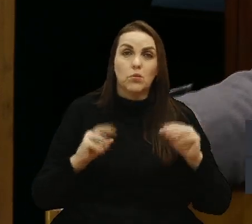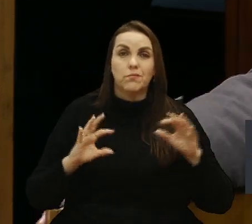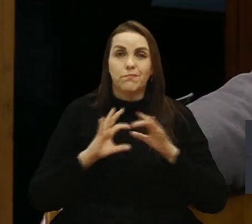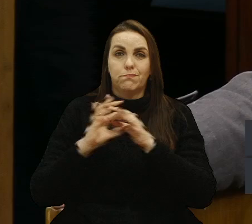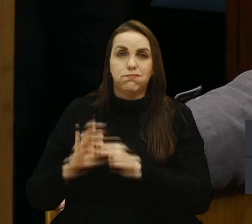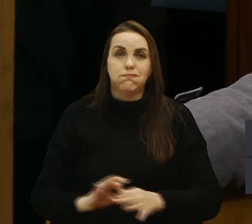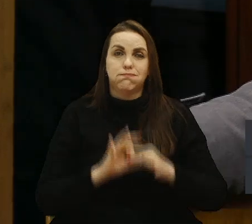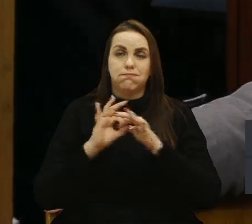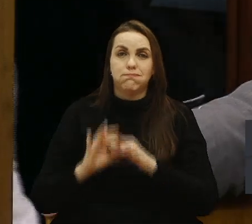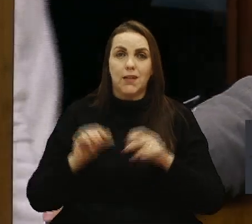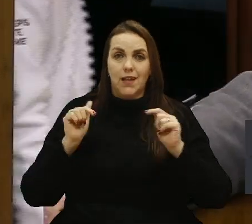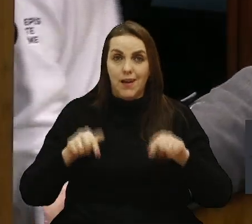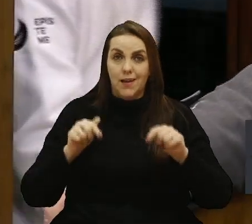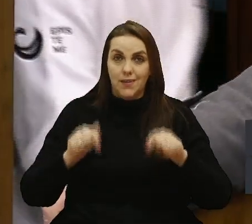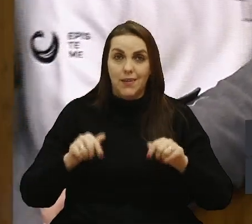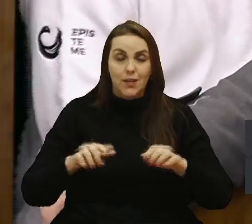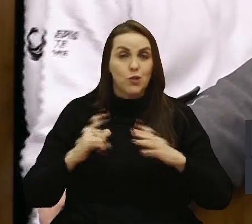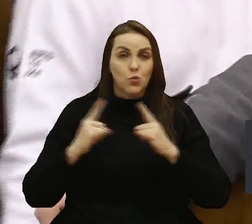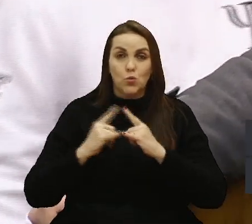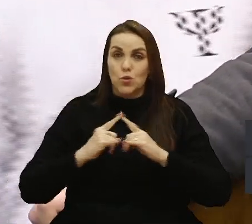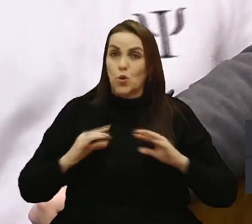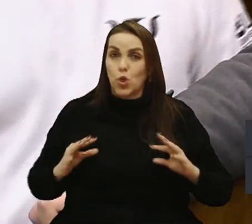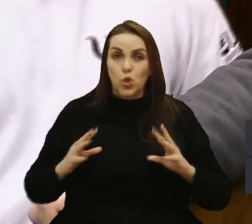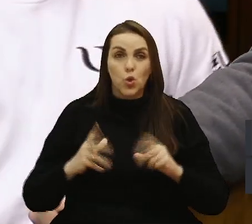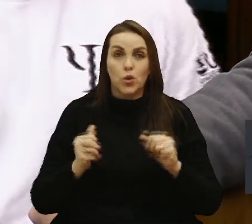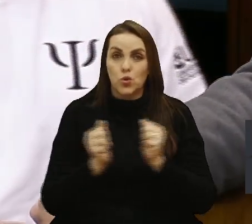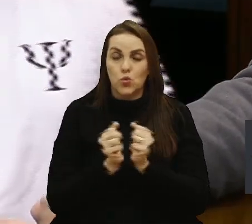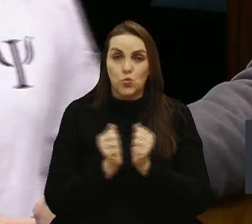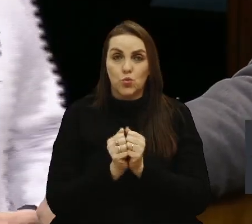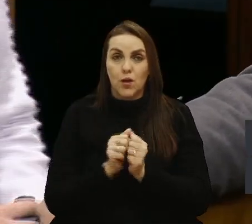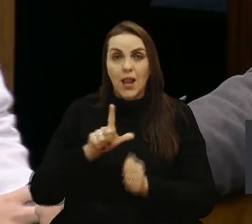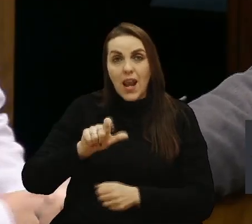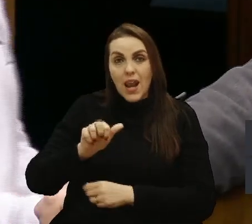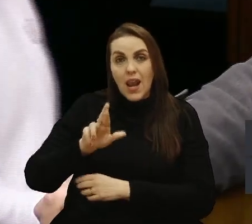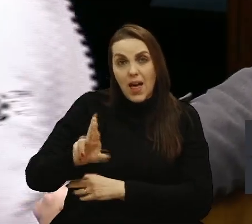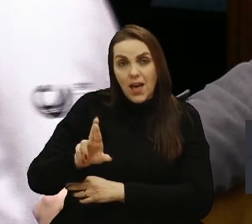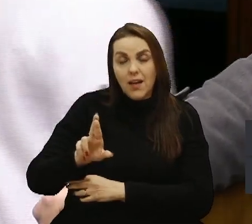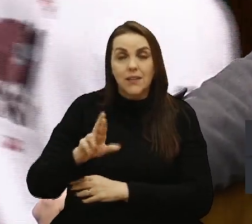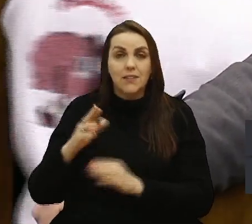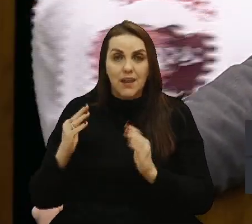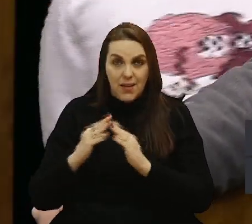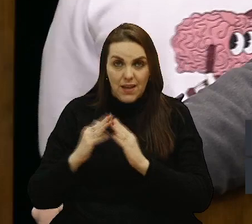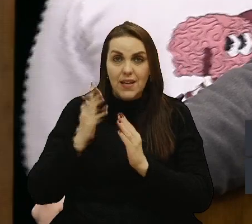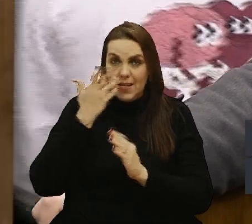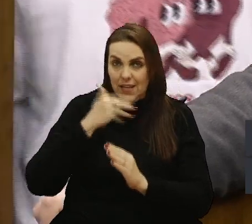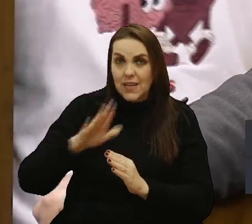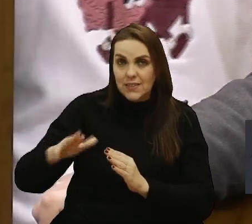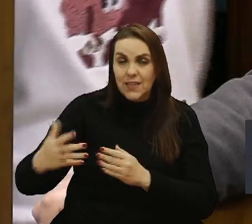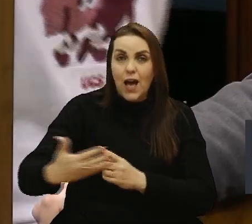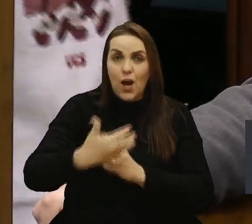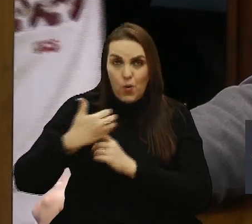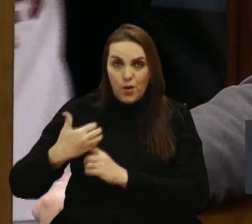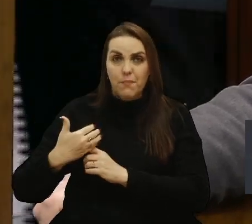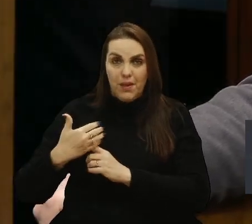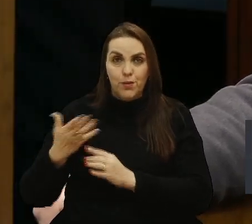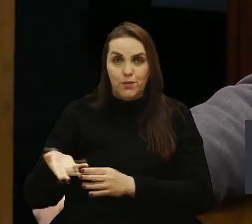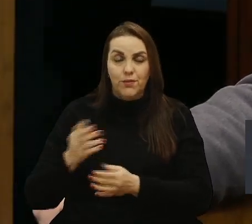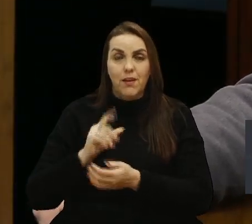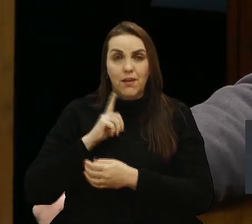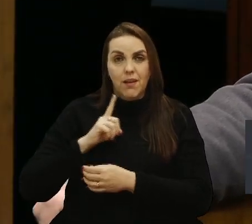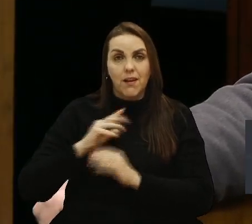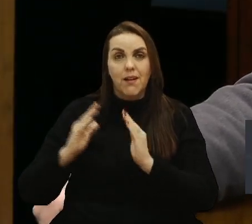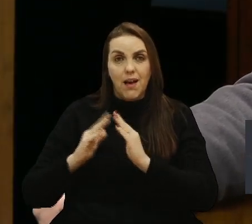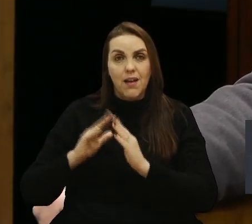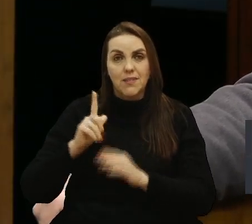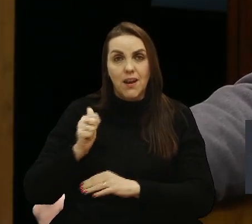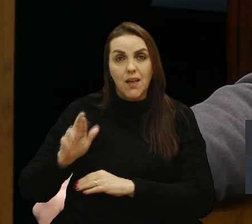entidades que podem vir aqui somar força com a gente, por exemplo, os lares de crianças que estão em lares, muitas vezes são acolhidas em lares, em abrigos, em casas